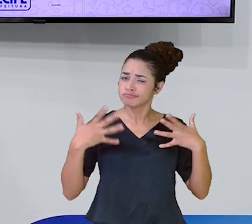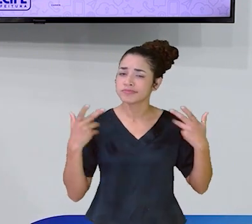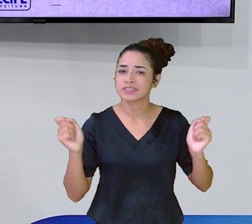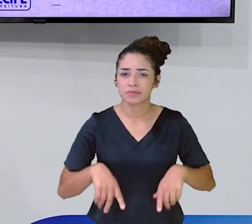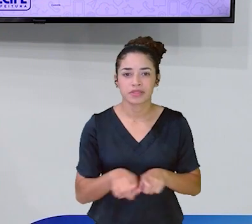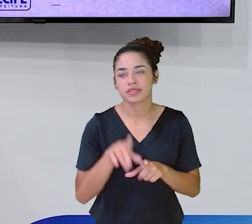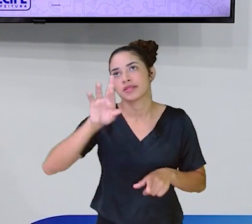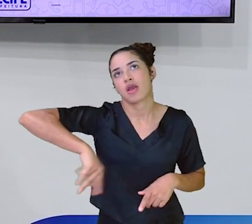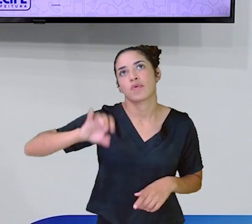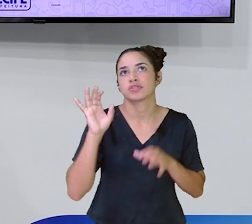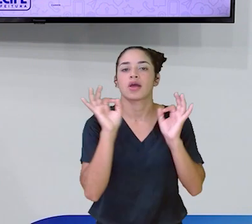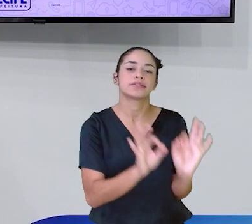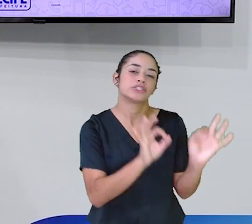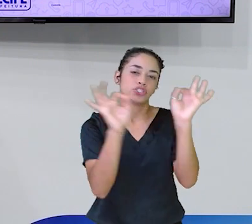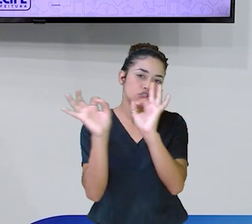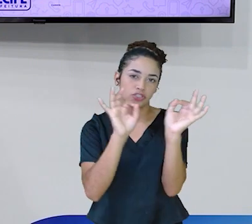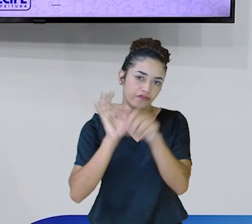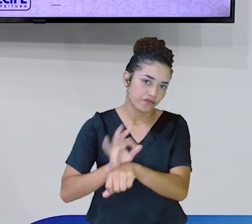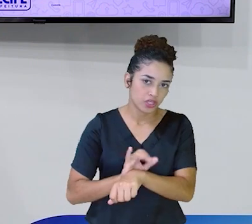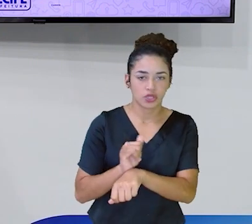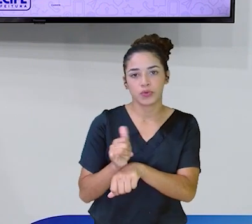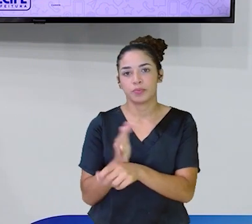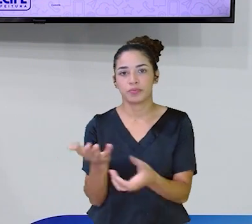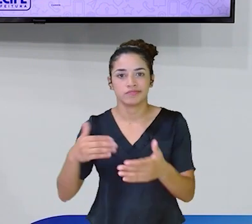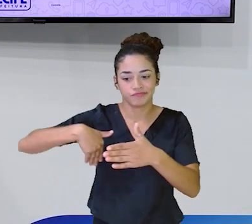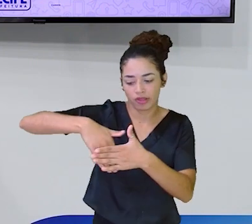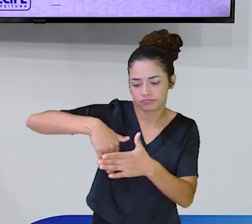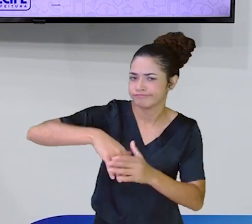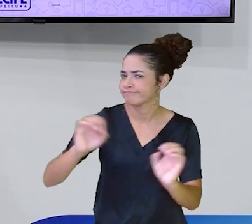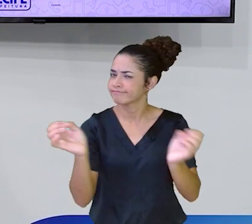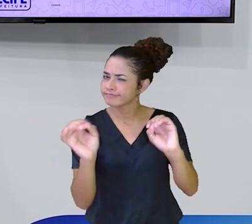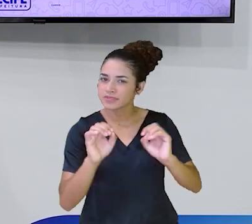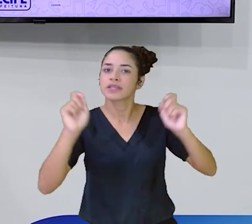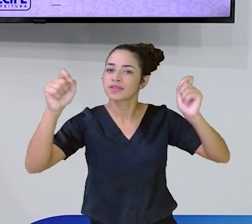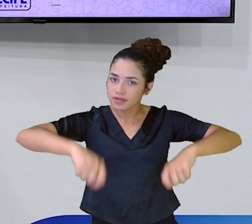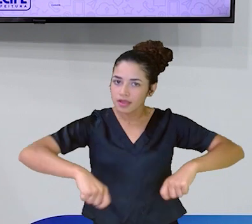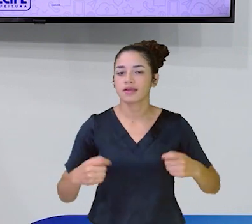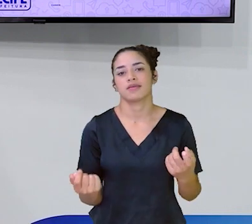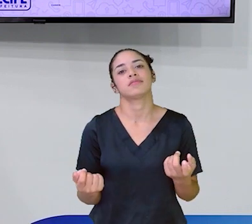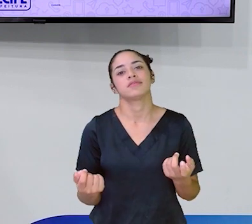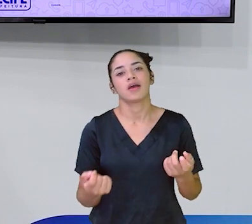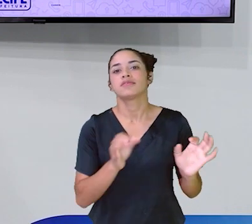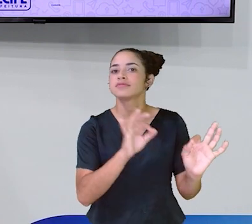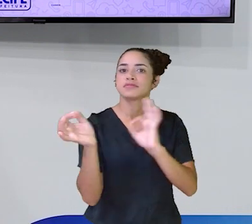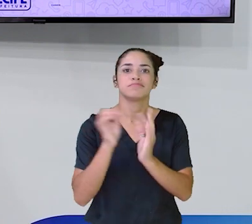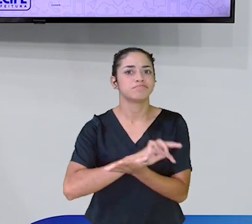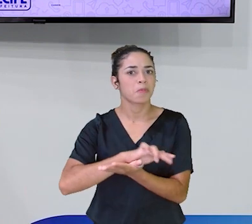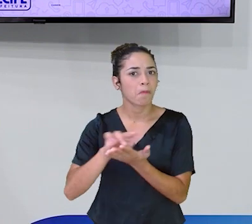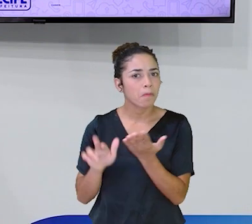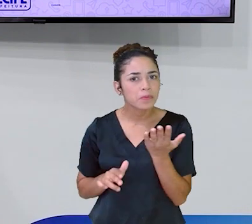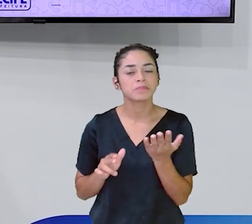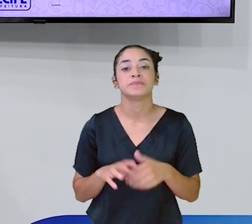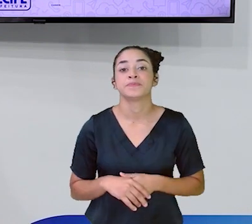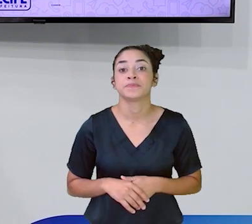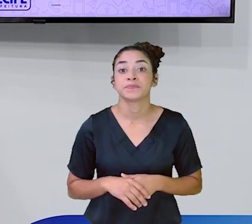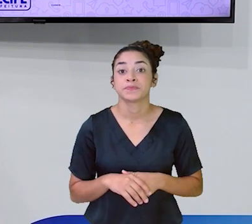só assistindo um filme, não é só assistindo um jogo. Através da leitura, você também pode encontrar muita diversão e